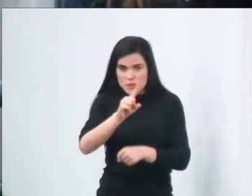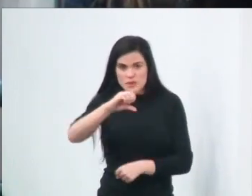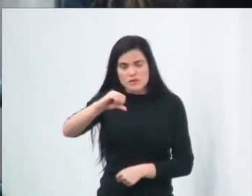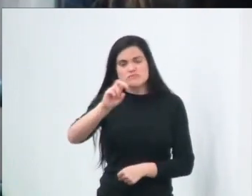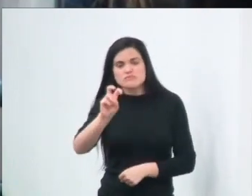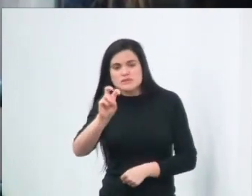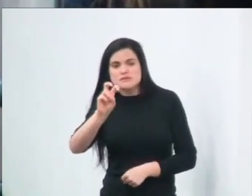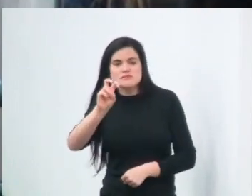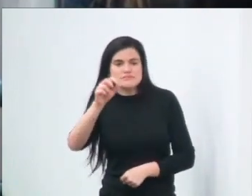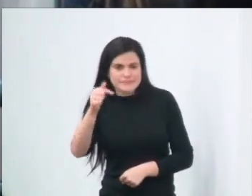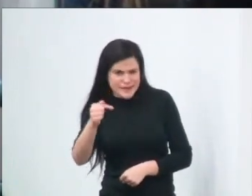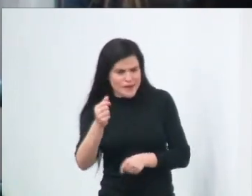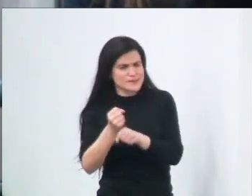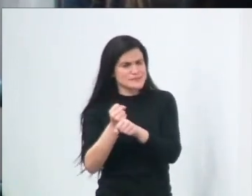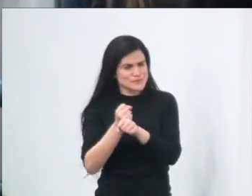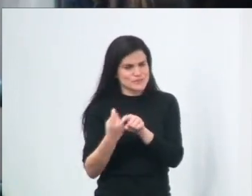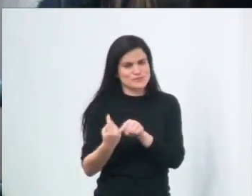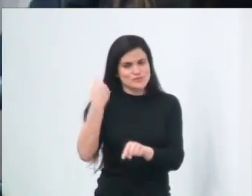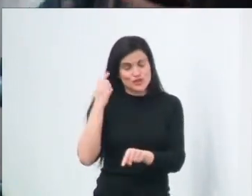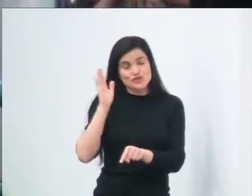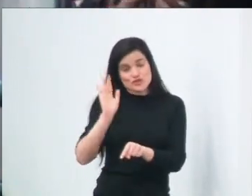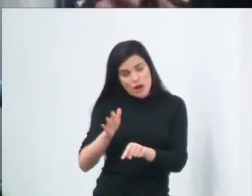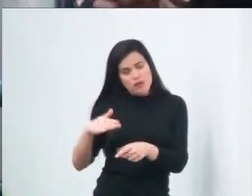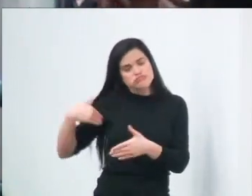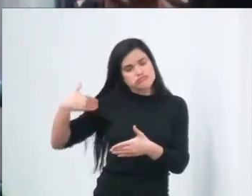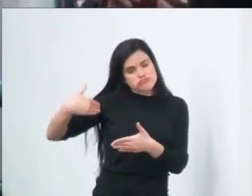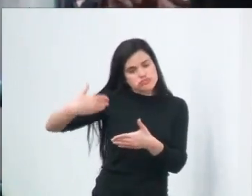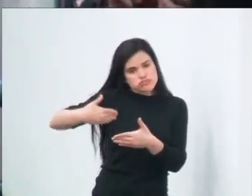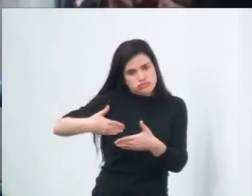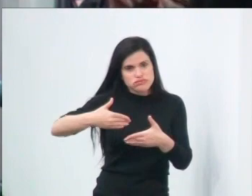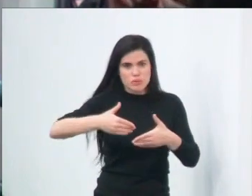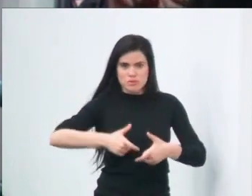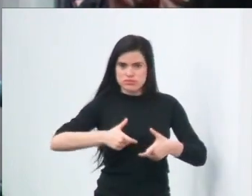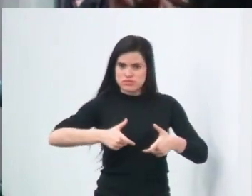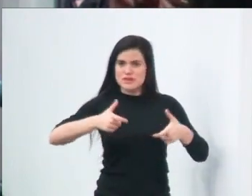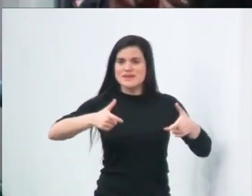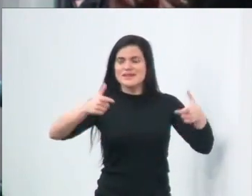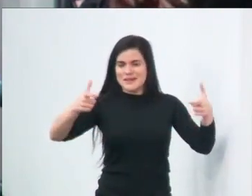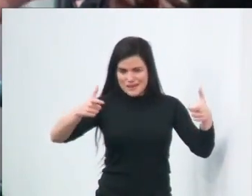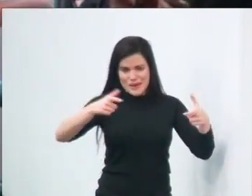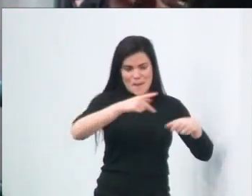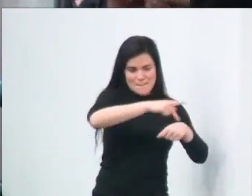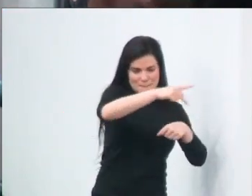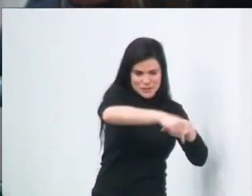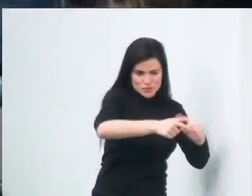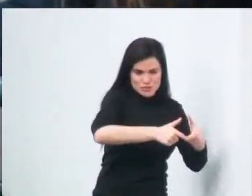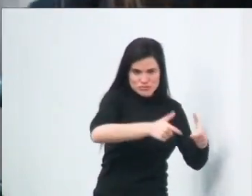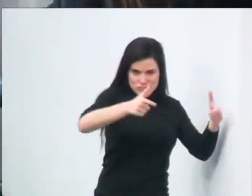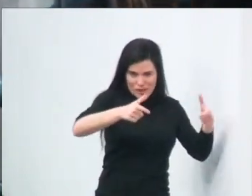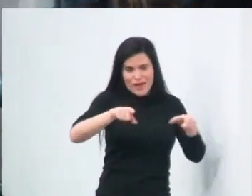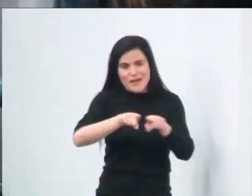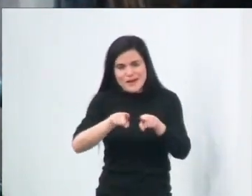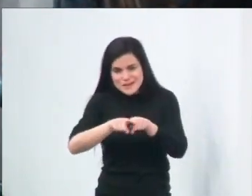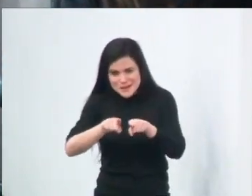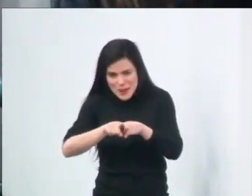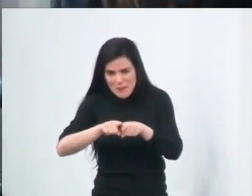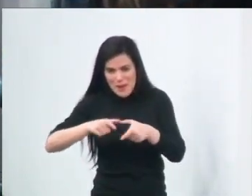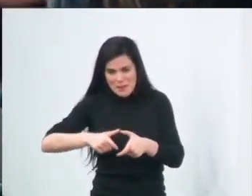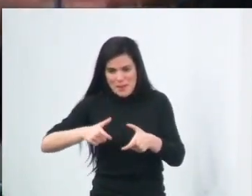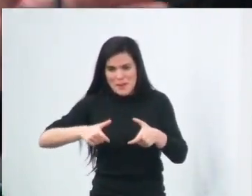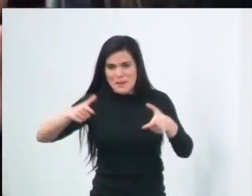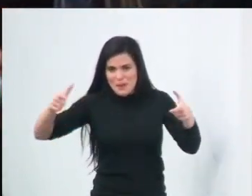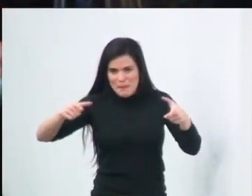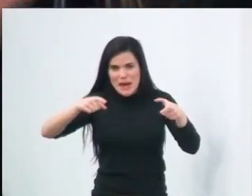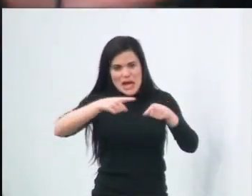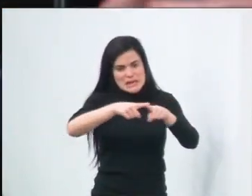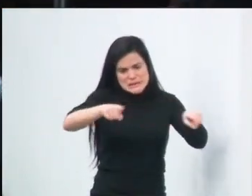1957, e ele foi ampliado por, digamos assim, conforme o município foi crescendo, as salas foram ali